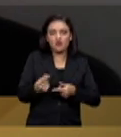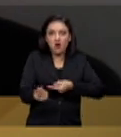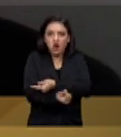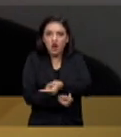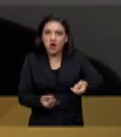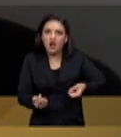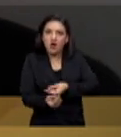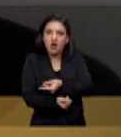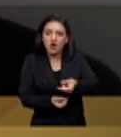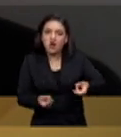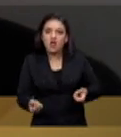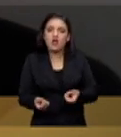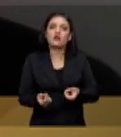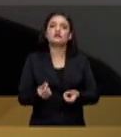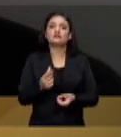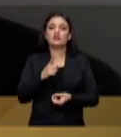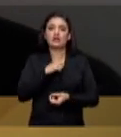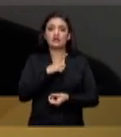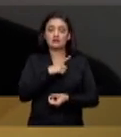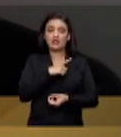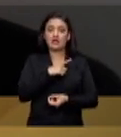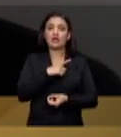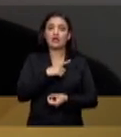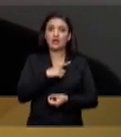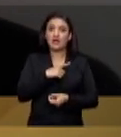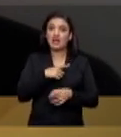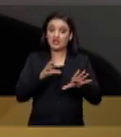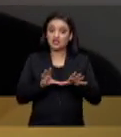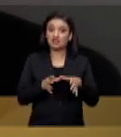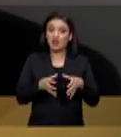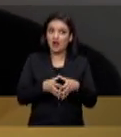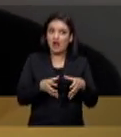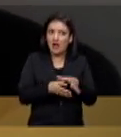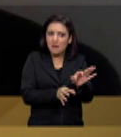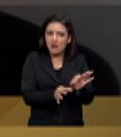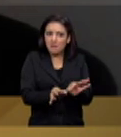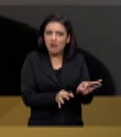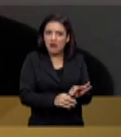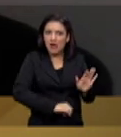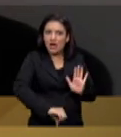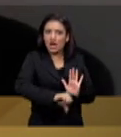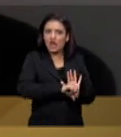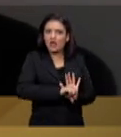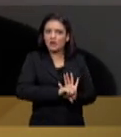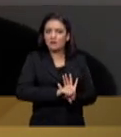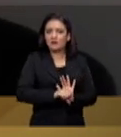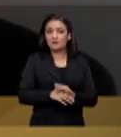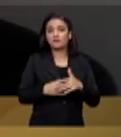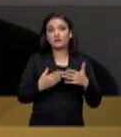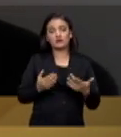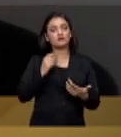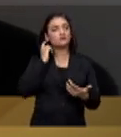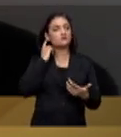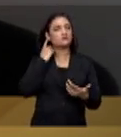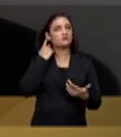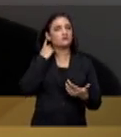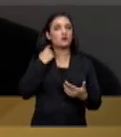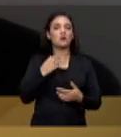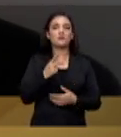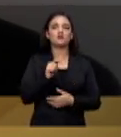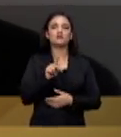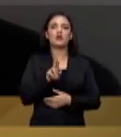dinheiro no contexto do aludido esquema criminoso, tendo sido, segundo afirma a